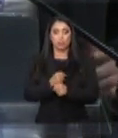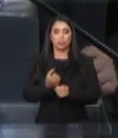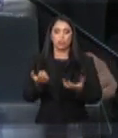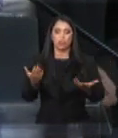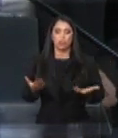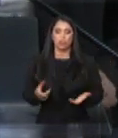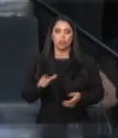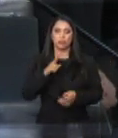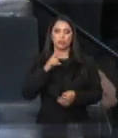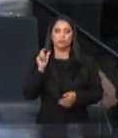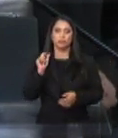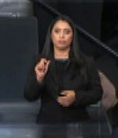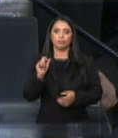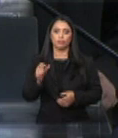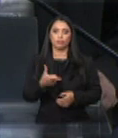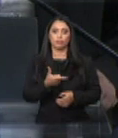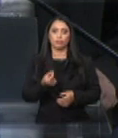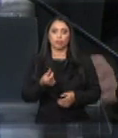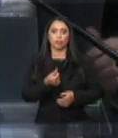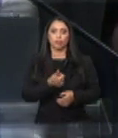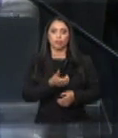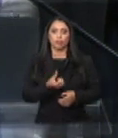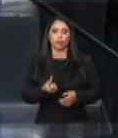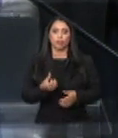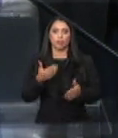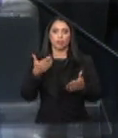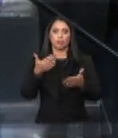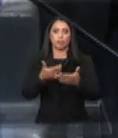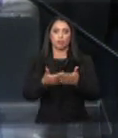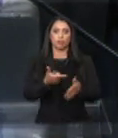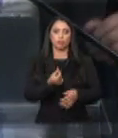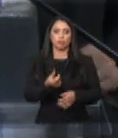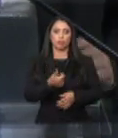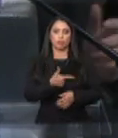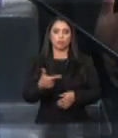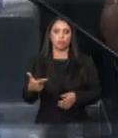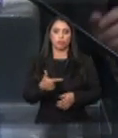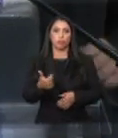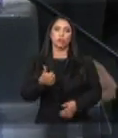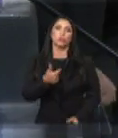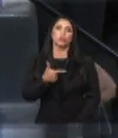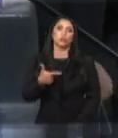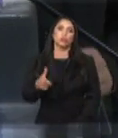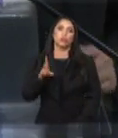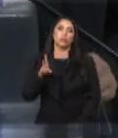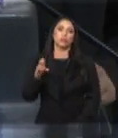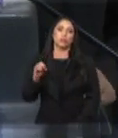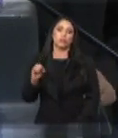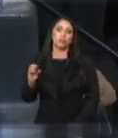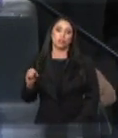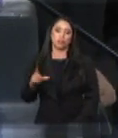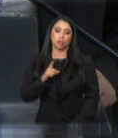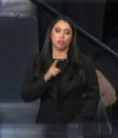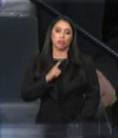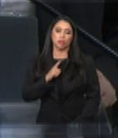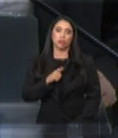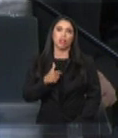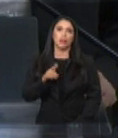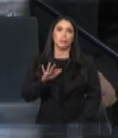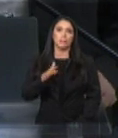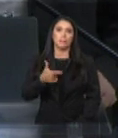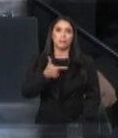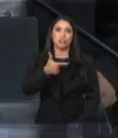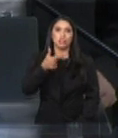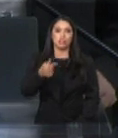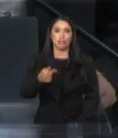aí saltar de 2016 para 2022 de 12.500 aproximadamente para praticamente 27